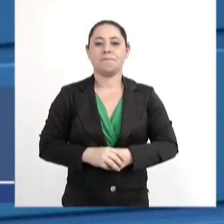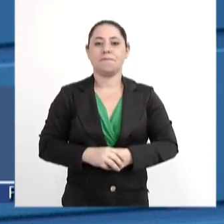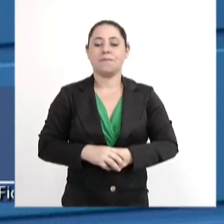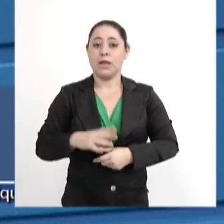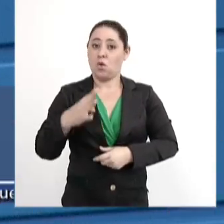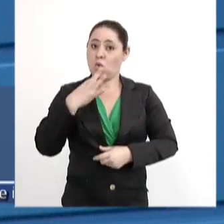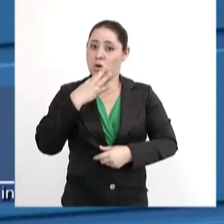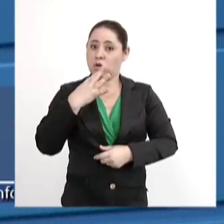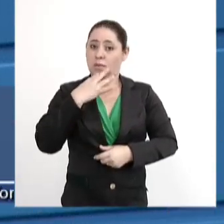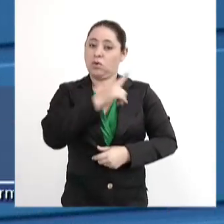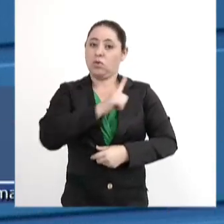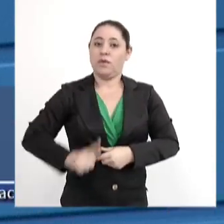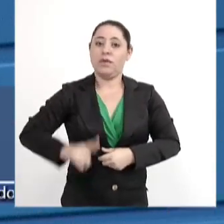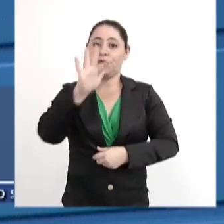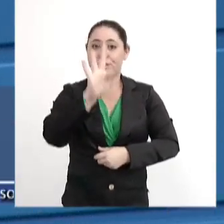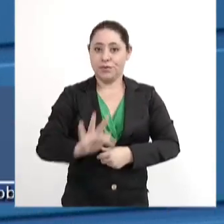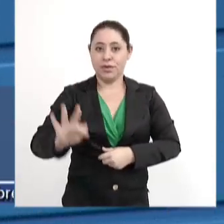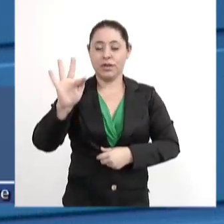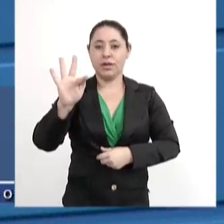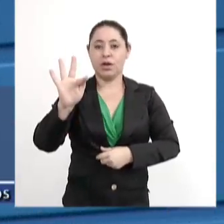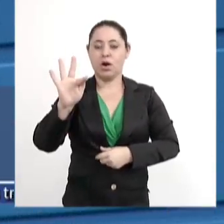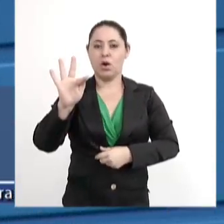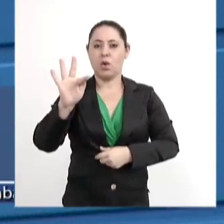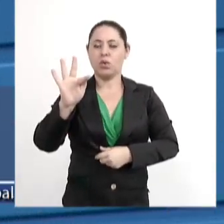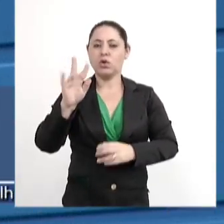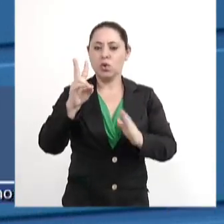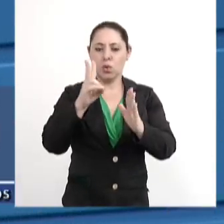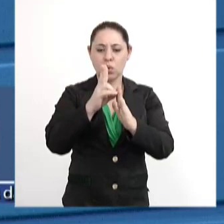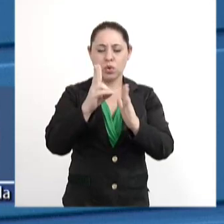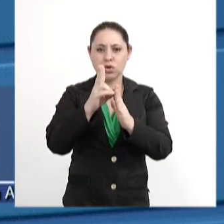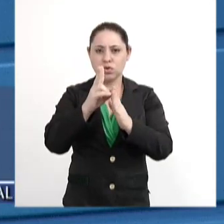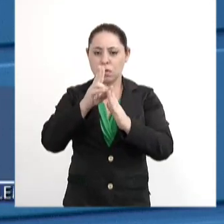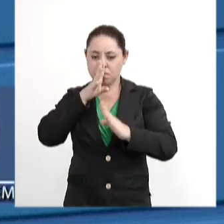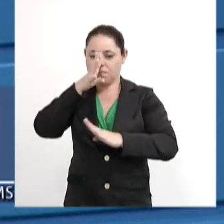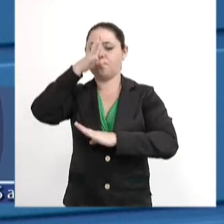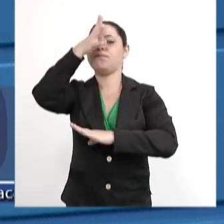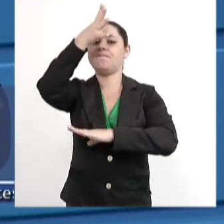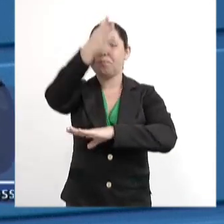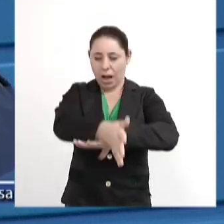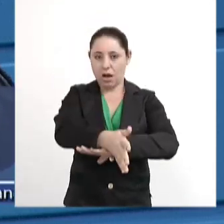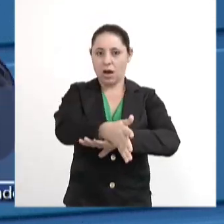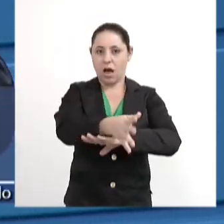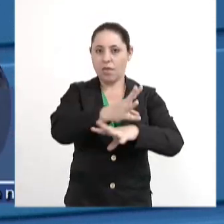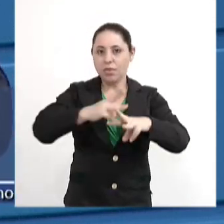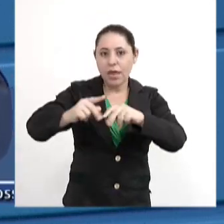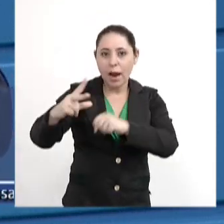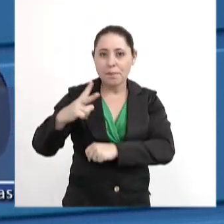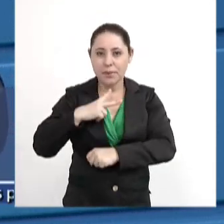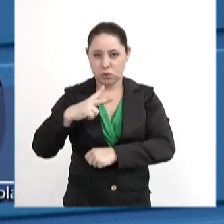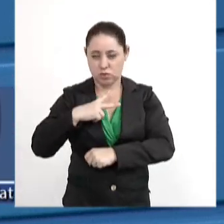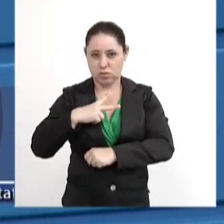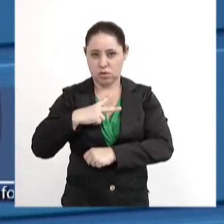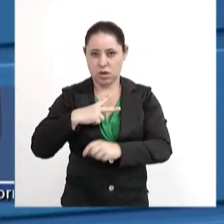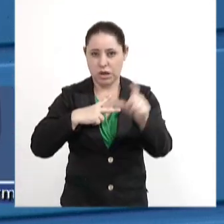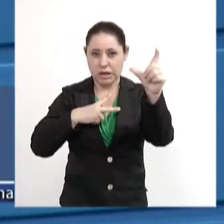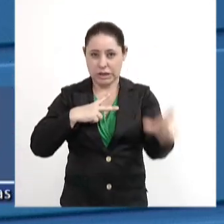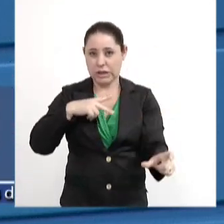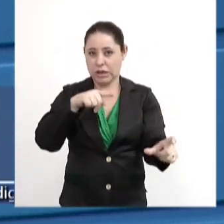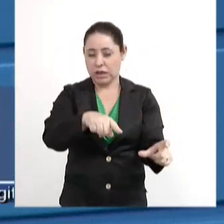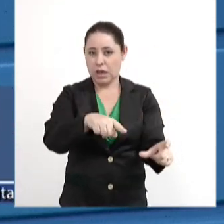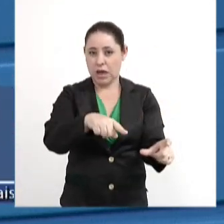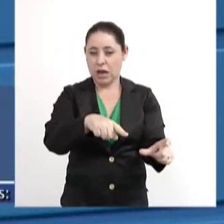de conhecimento do governo federal, de que o índio invadiu a terra privada e que ele não